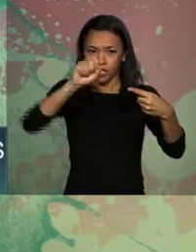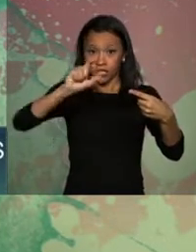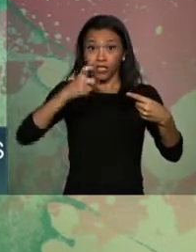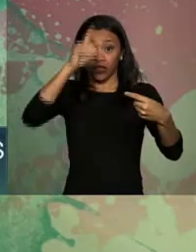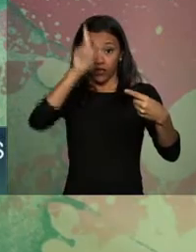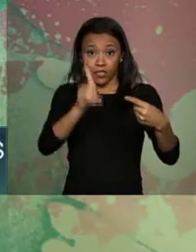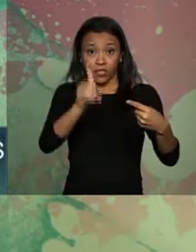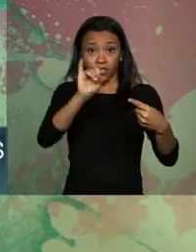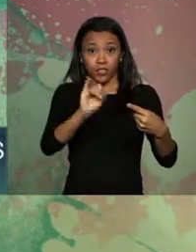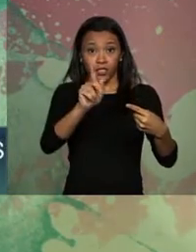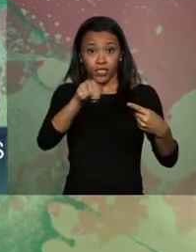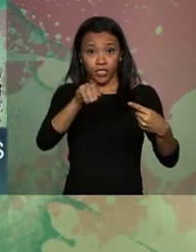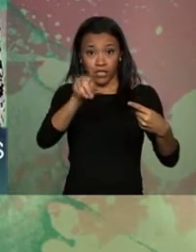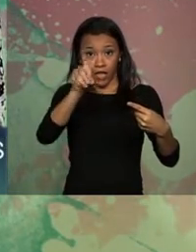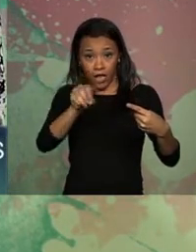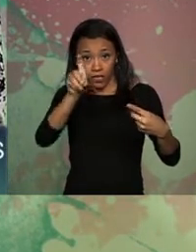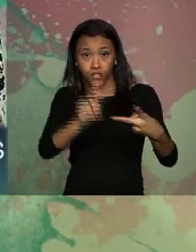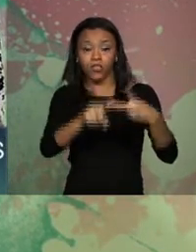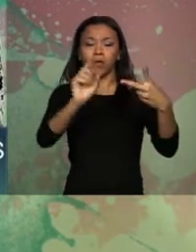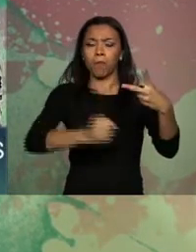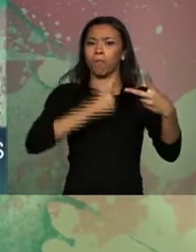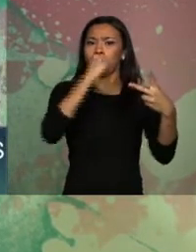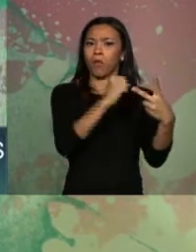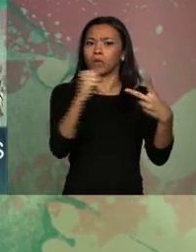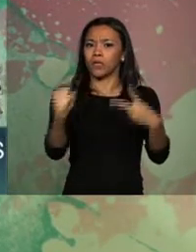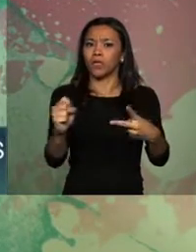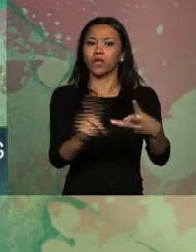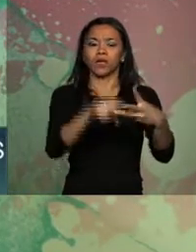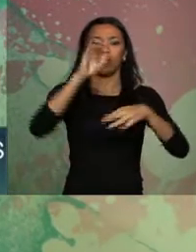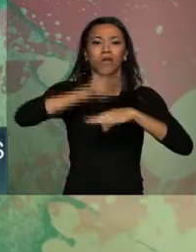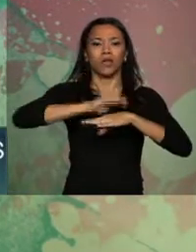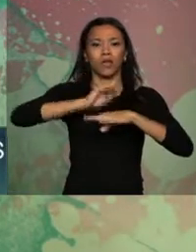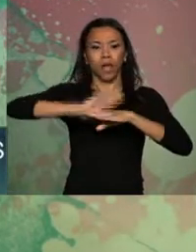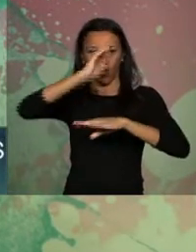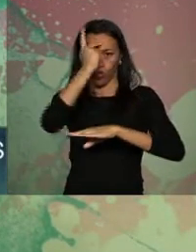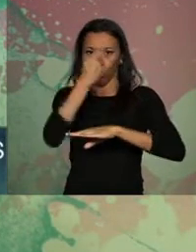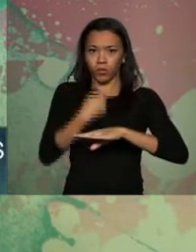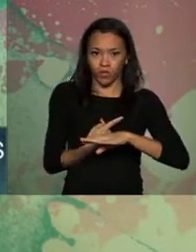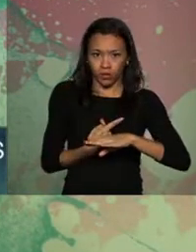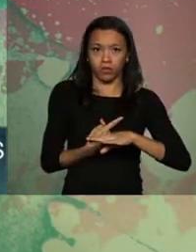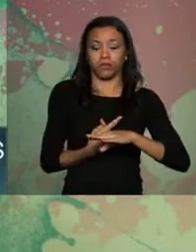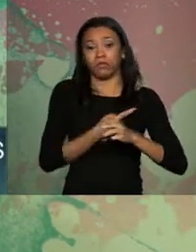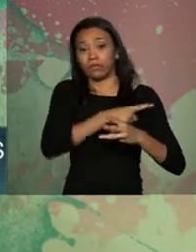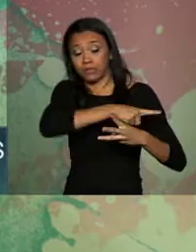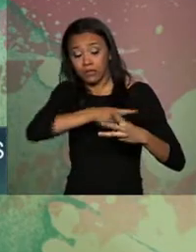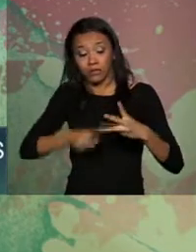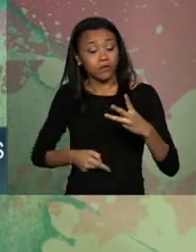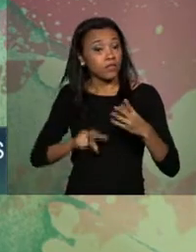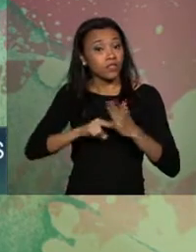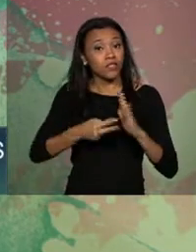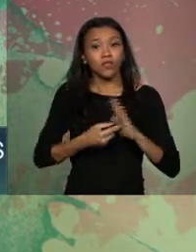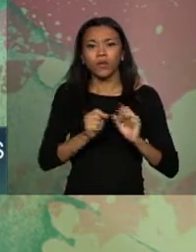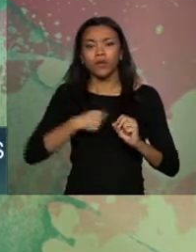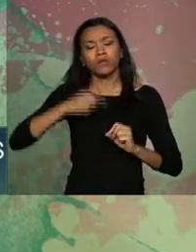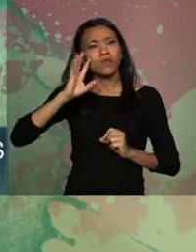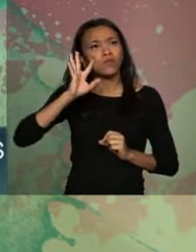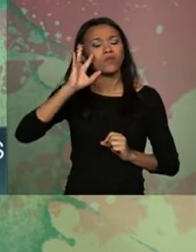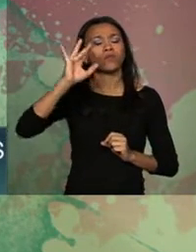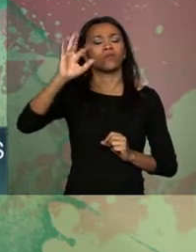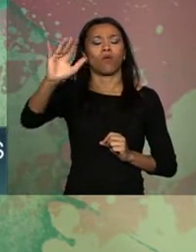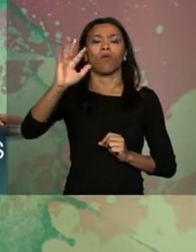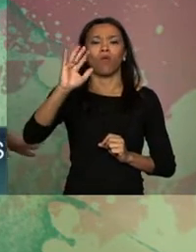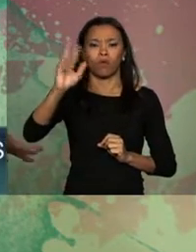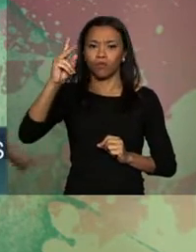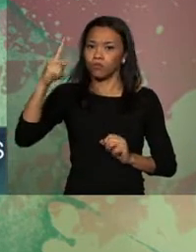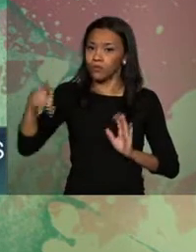poder e autonomia. E essas três palavras significam o sonho realizado